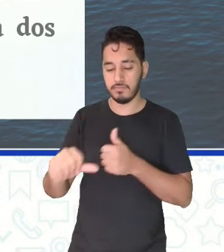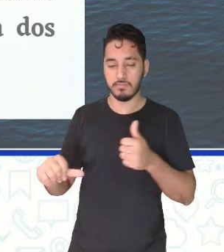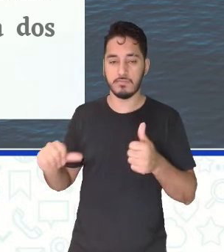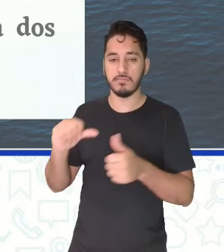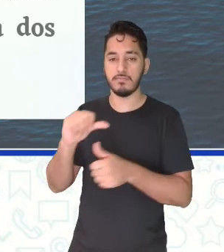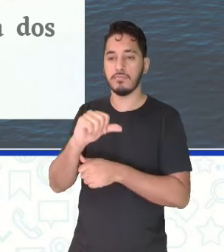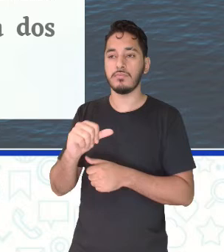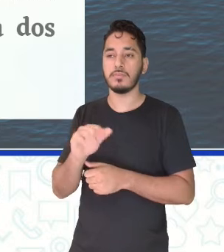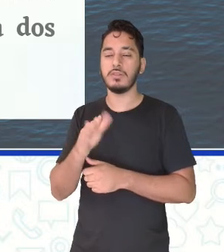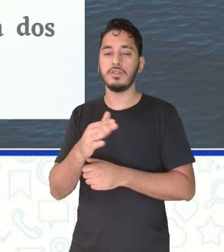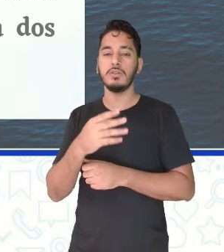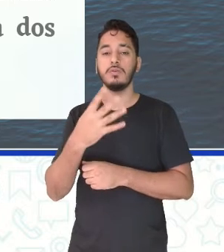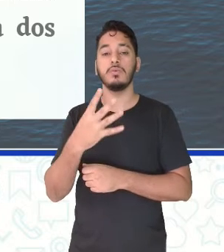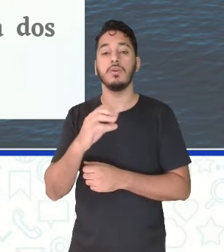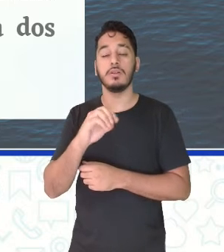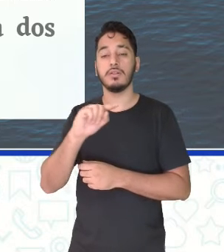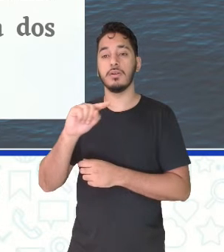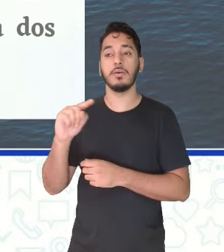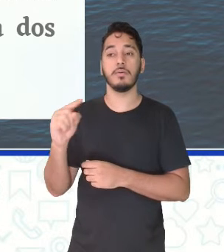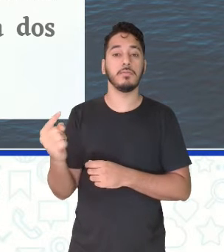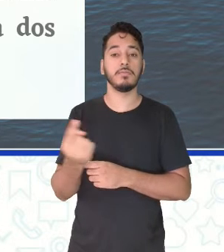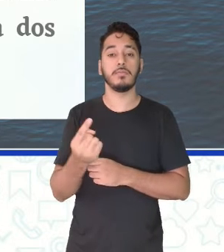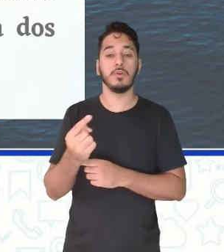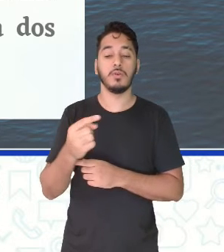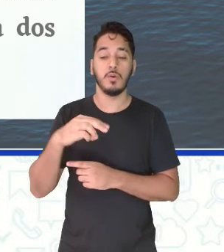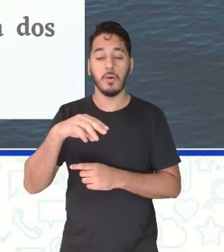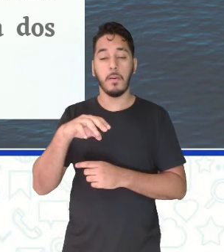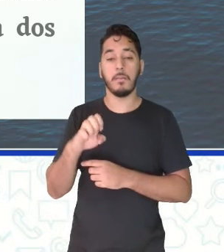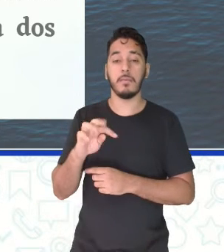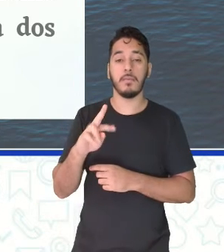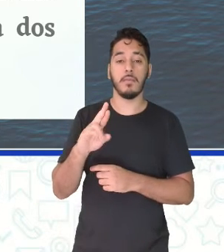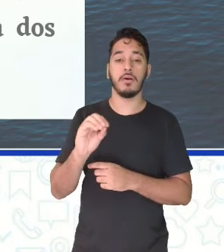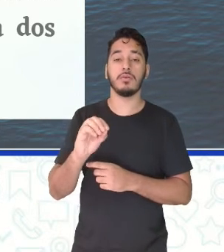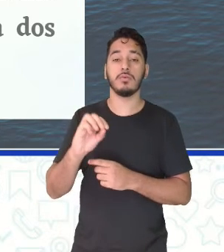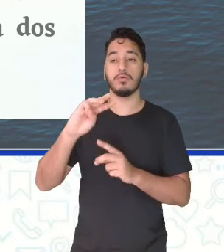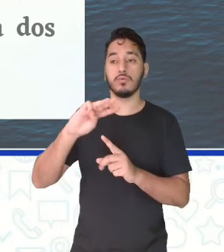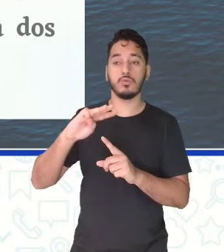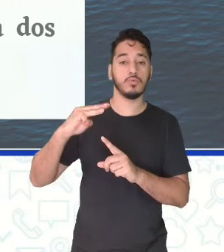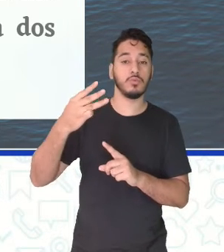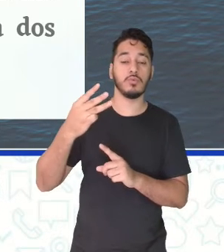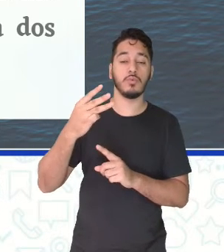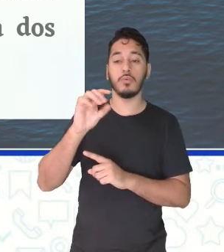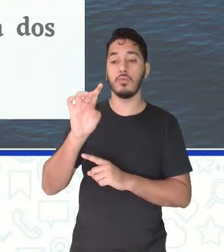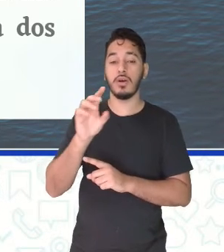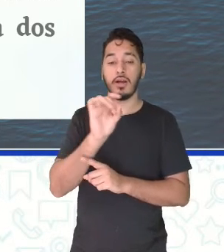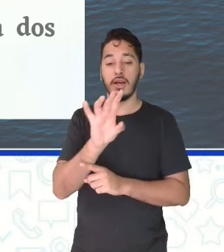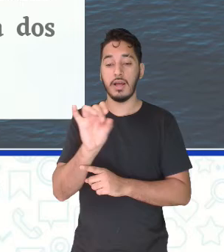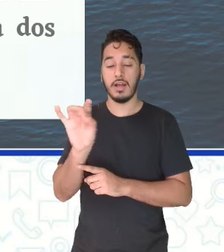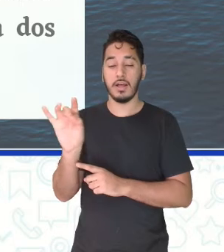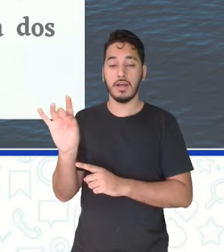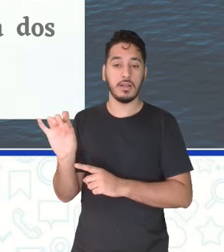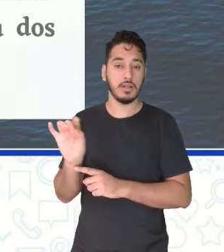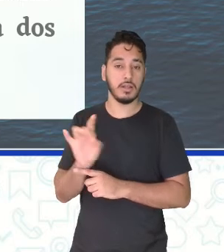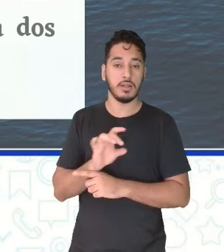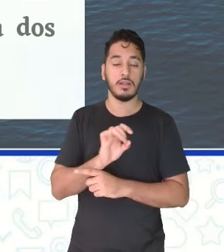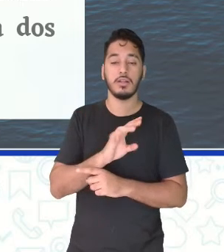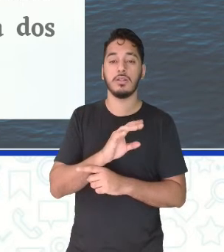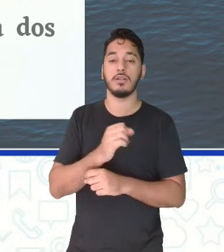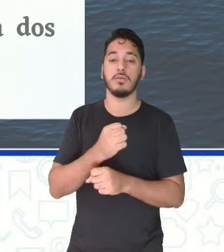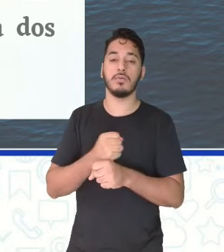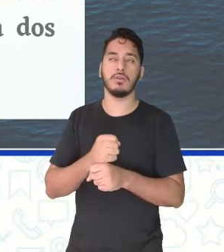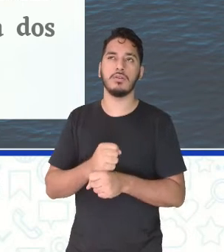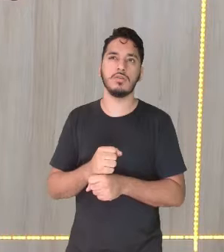Daria, em média, 40 mil metros cúbicos de água por habitante por ano. Isso é muito, pessoal. Isso